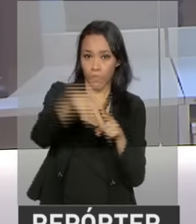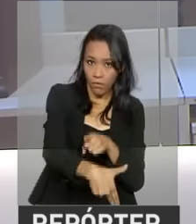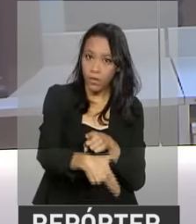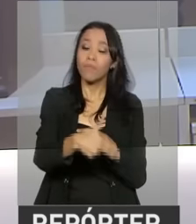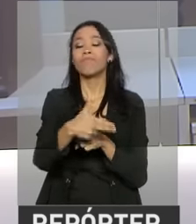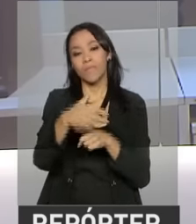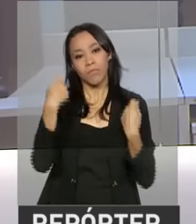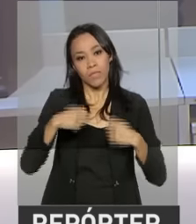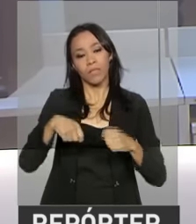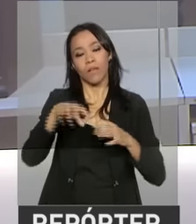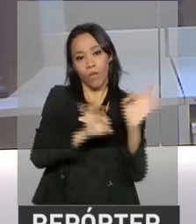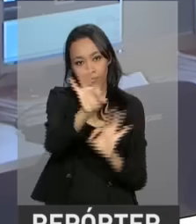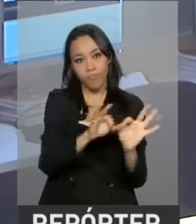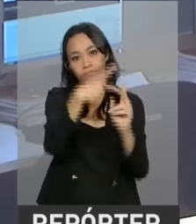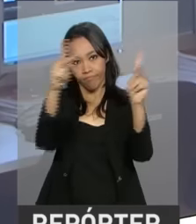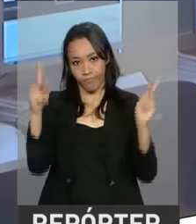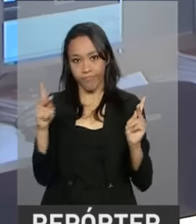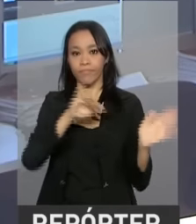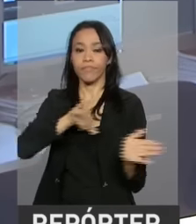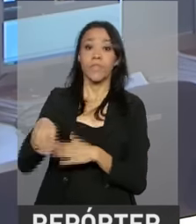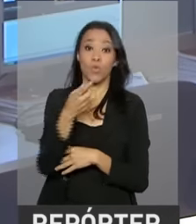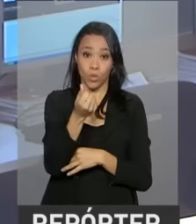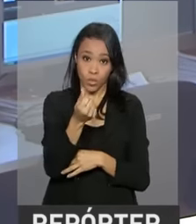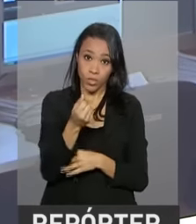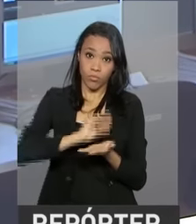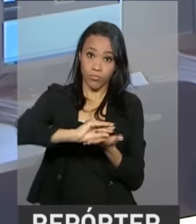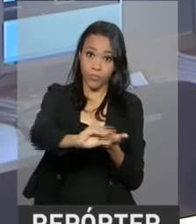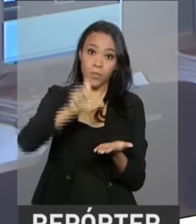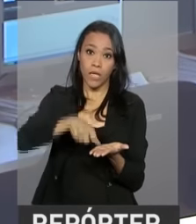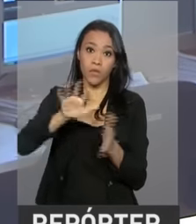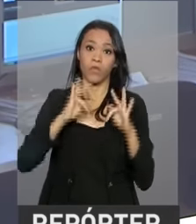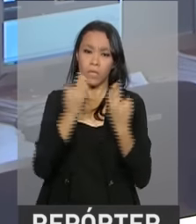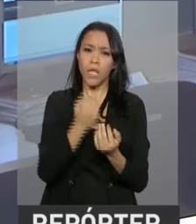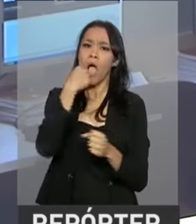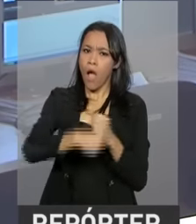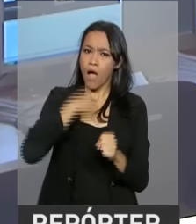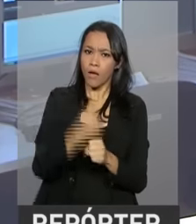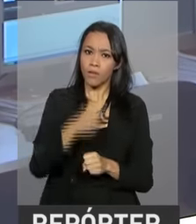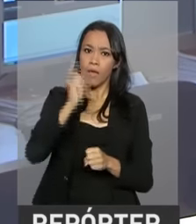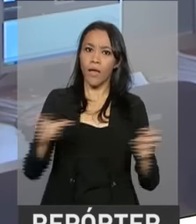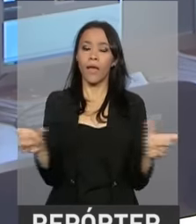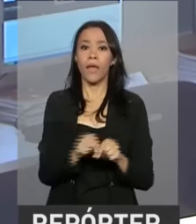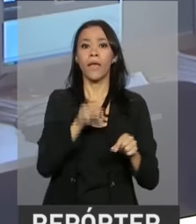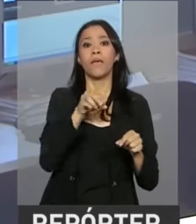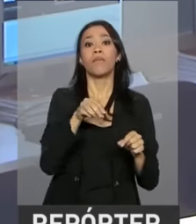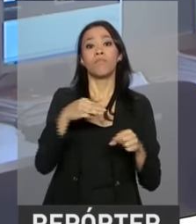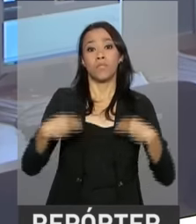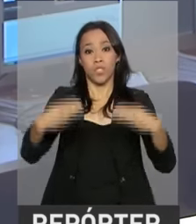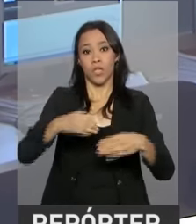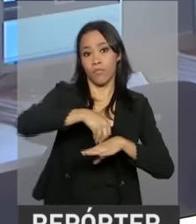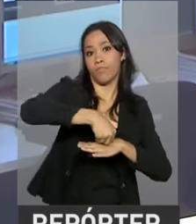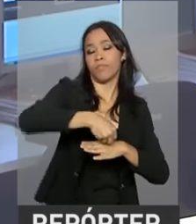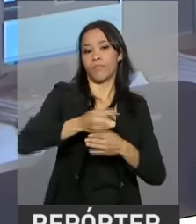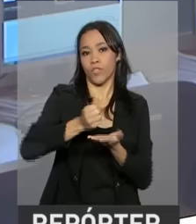Até que regularizem a situação o recurso para o bolsa familha é repassado anualmente pelo Ministério aos Estados o